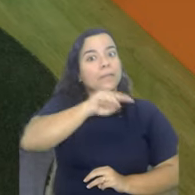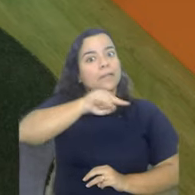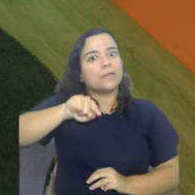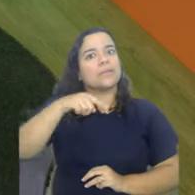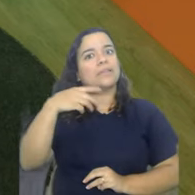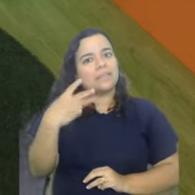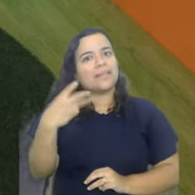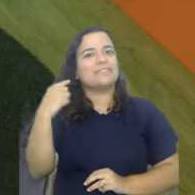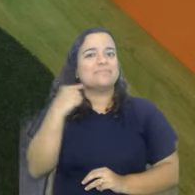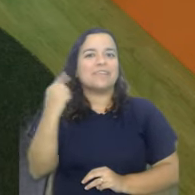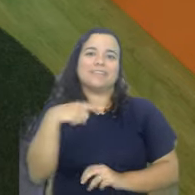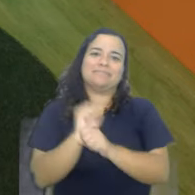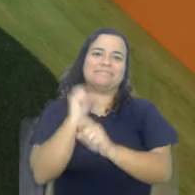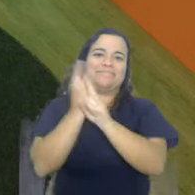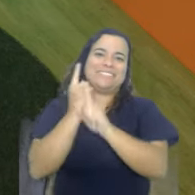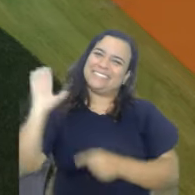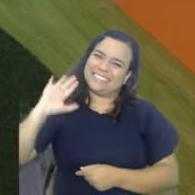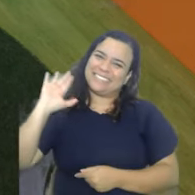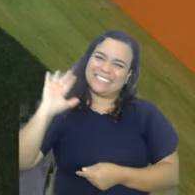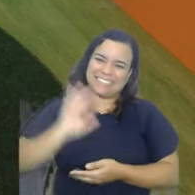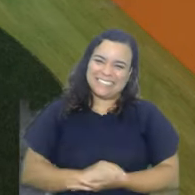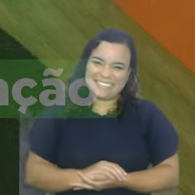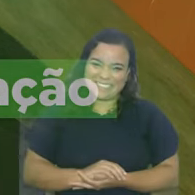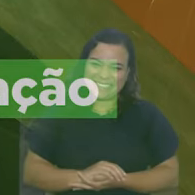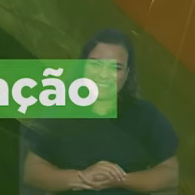vocês por lá até lá